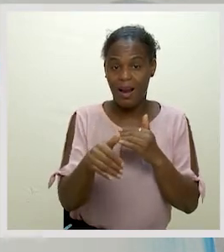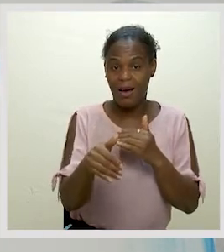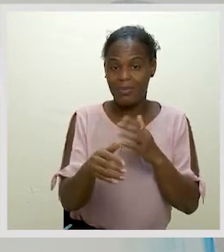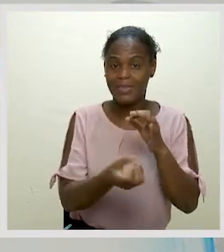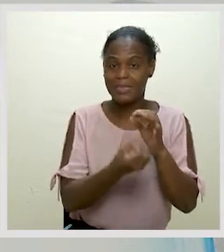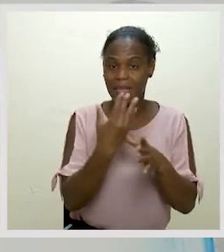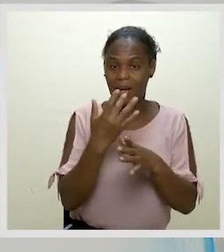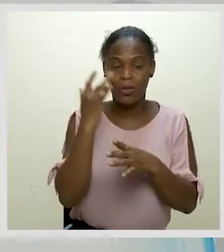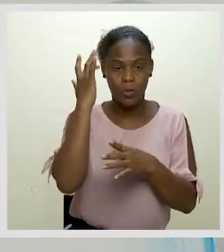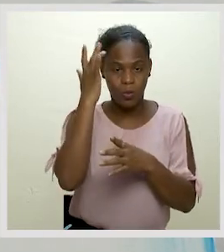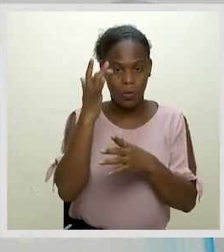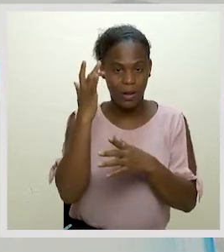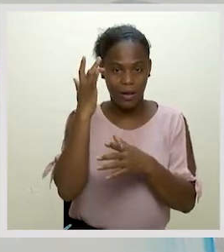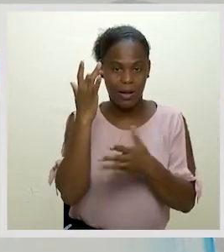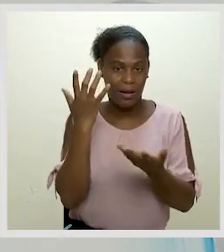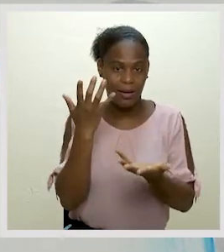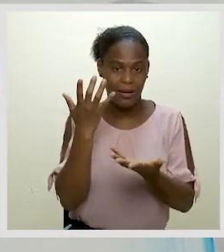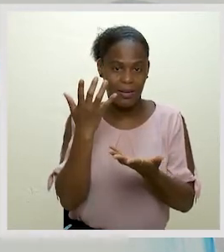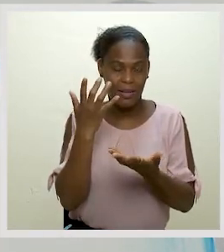é que veio a surgir a teoria